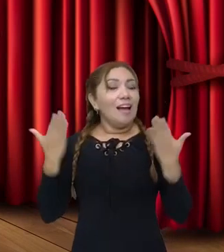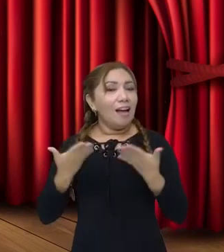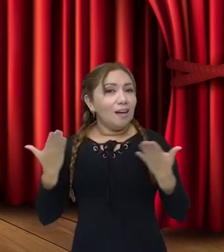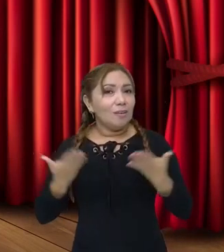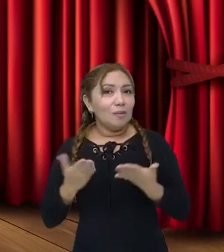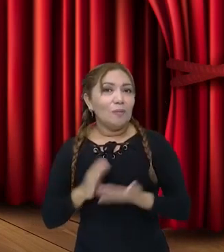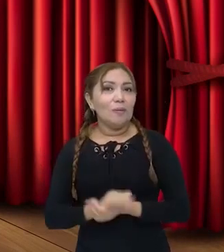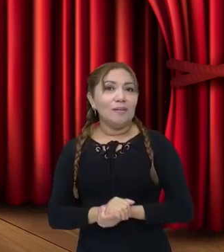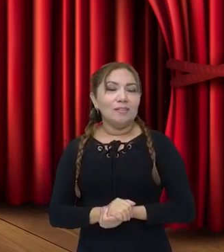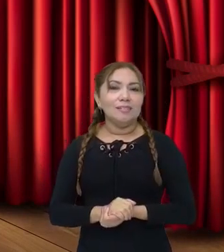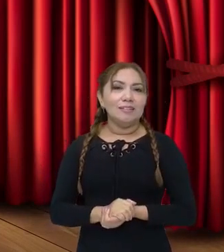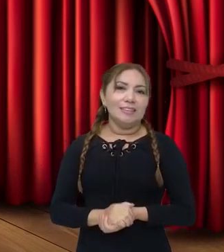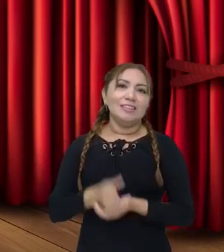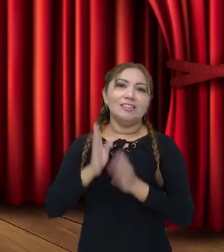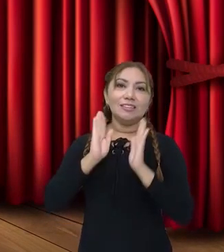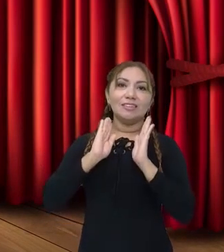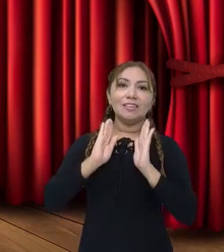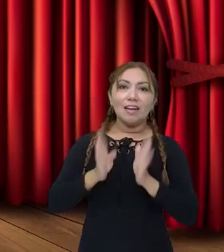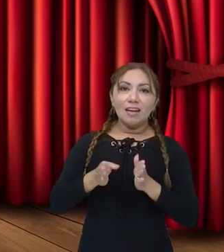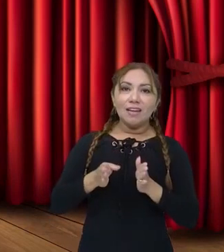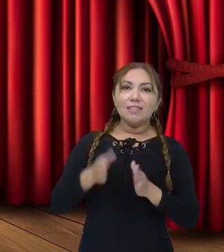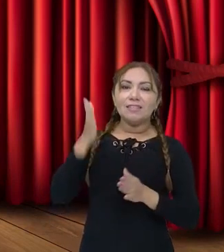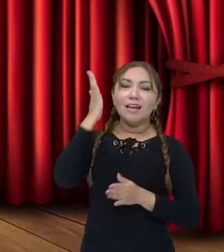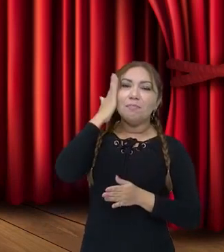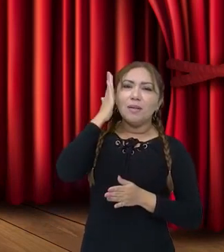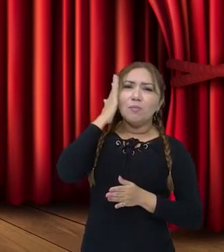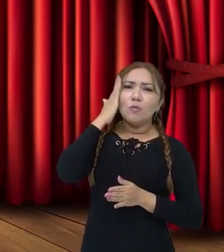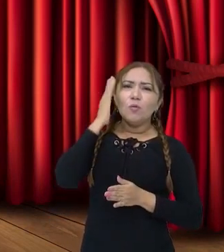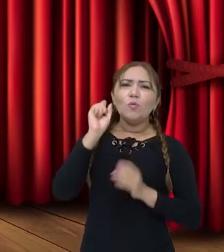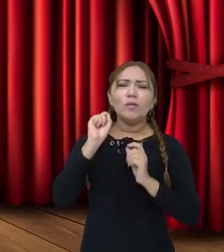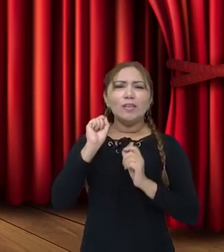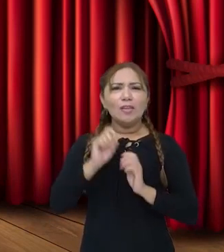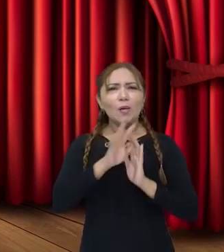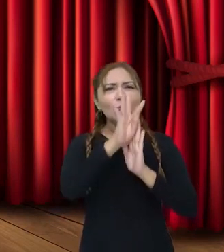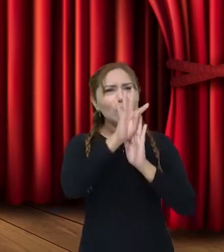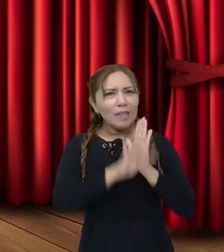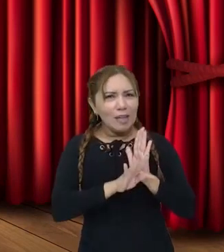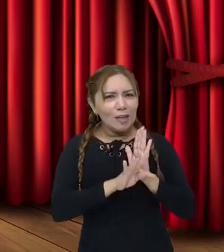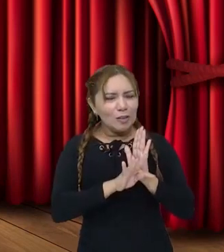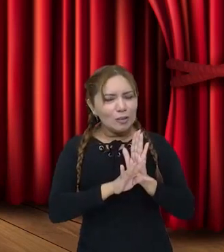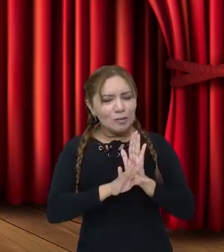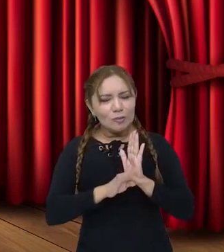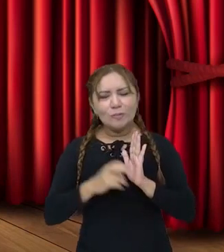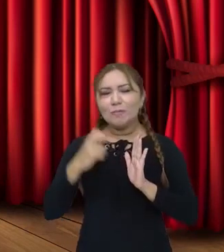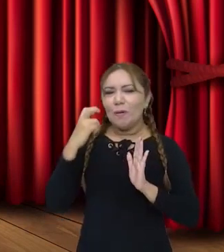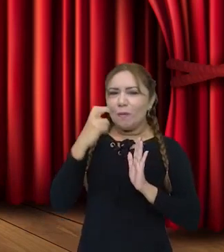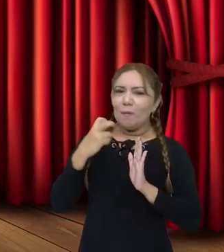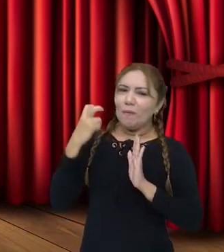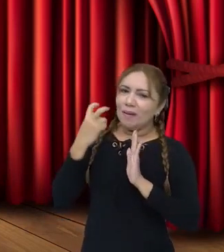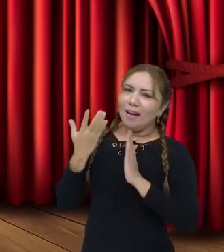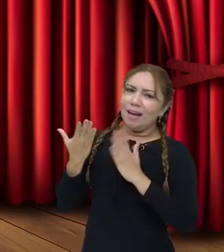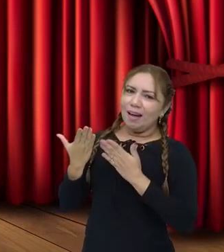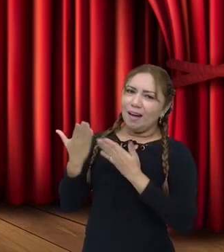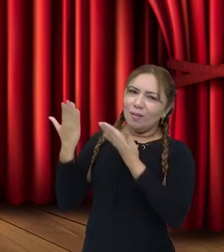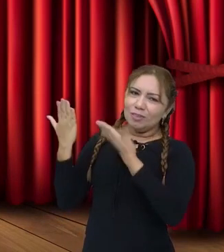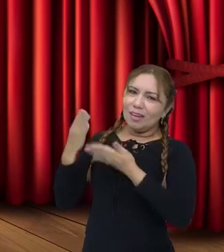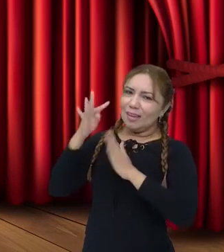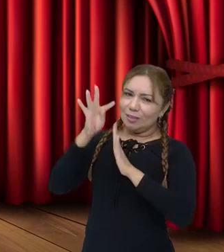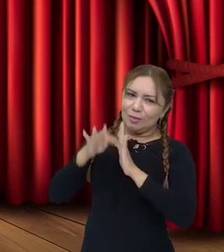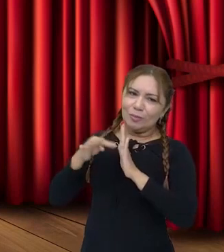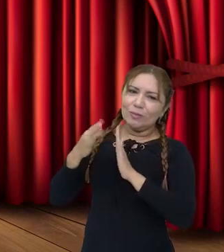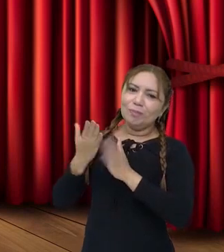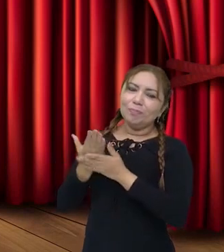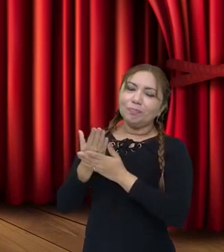agora, crianças, que nós já sabemos o que é um texto de tradição oral, lembrando vocês que um texto